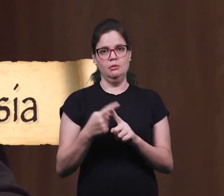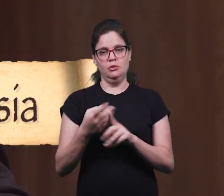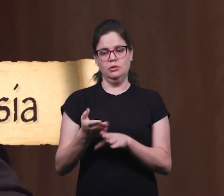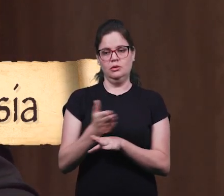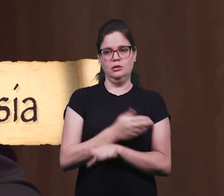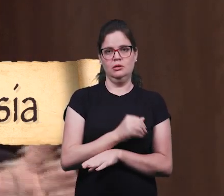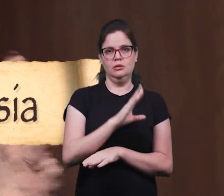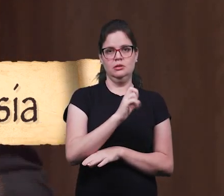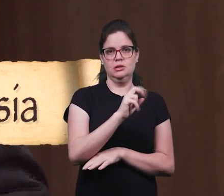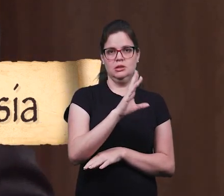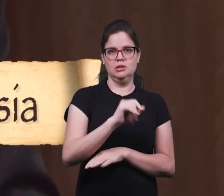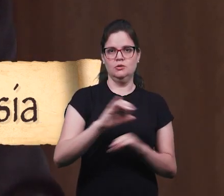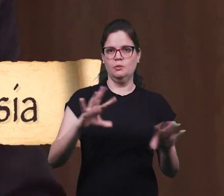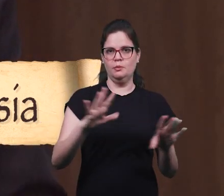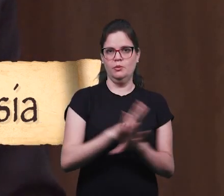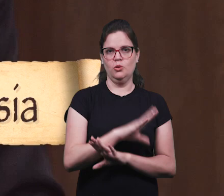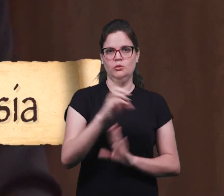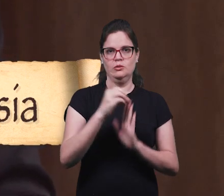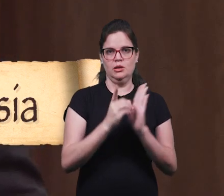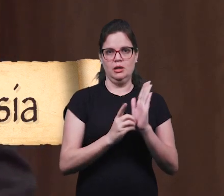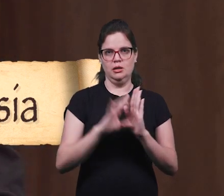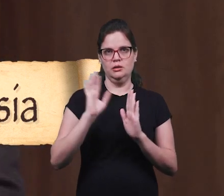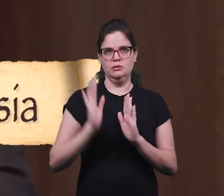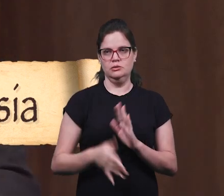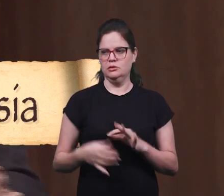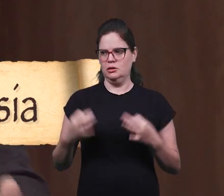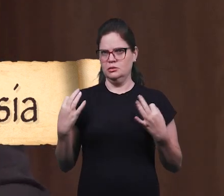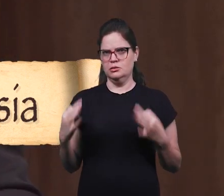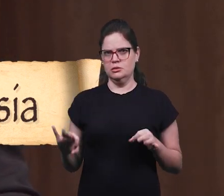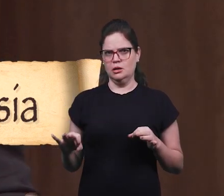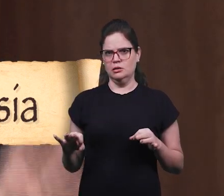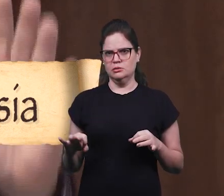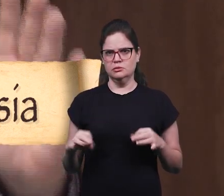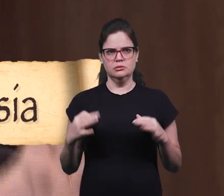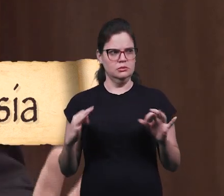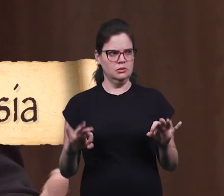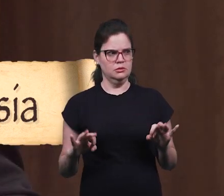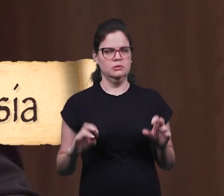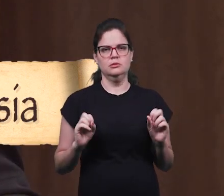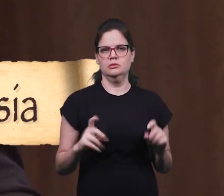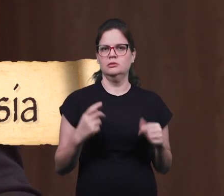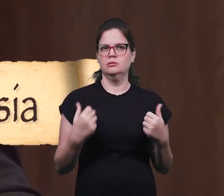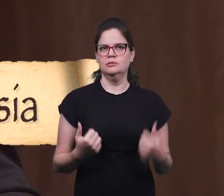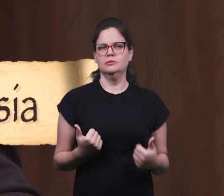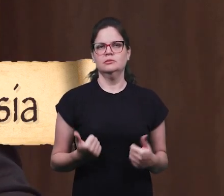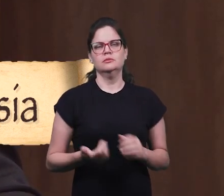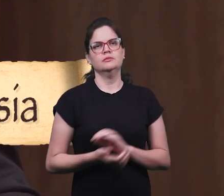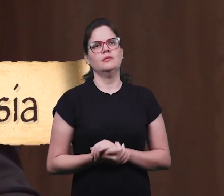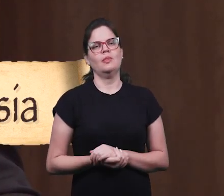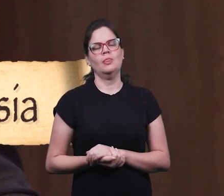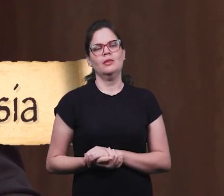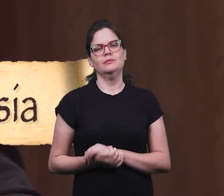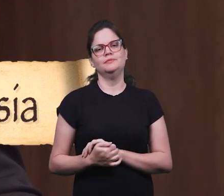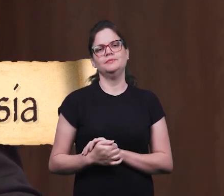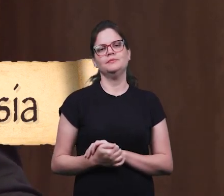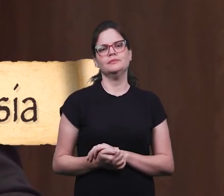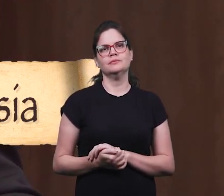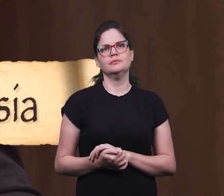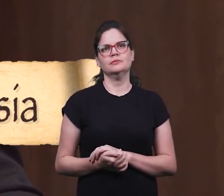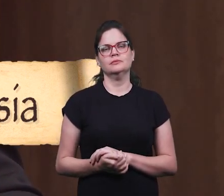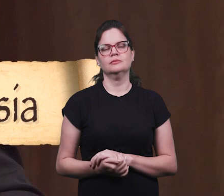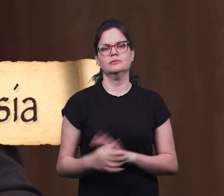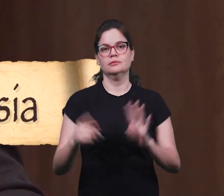desde a época de Ciro, correto? Não é isso? Então é isso aí. Artaxerxes que fala